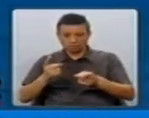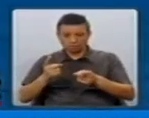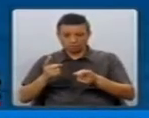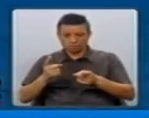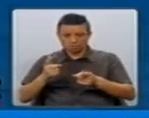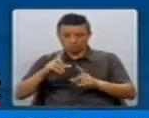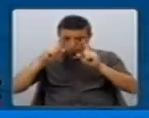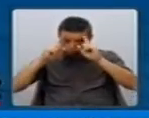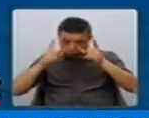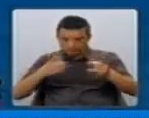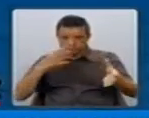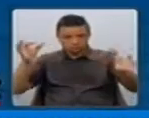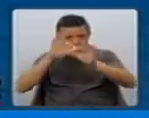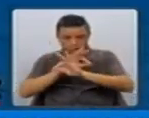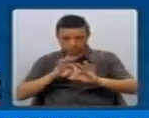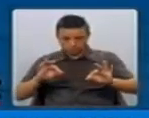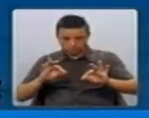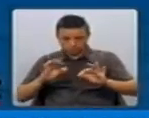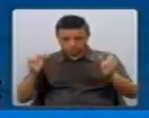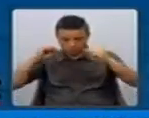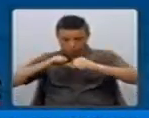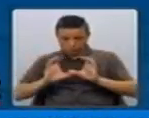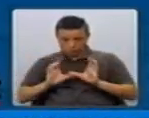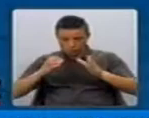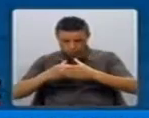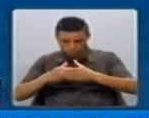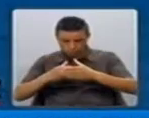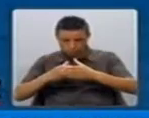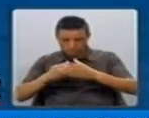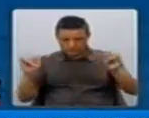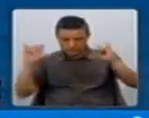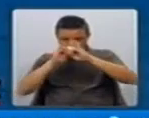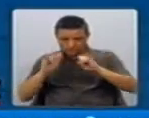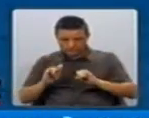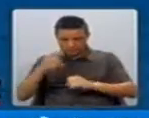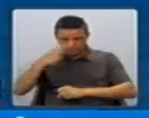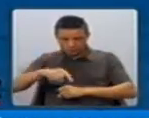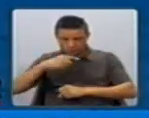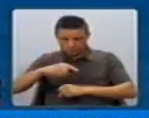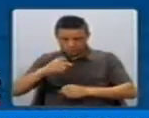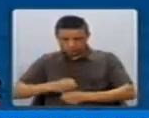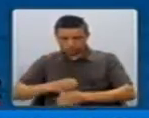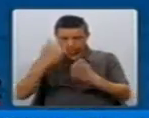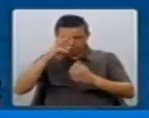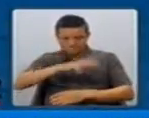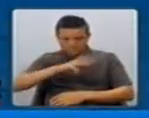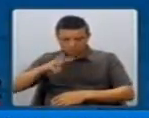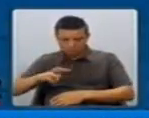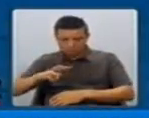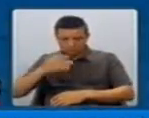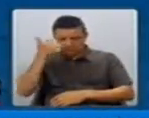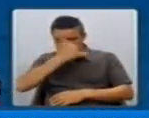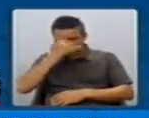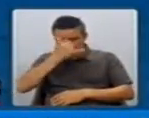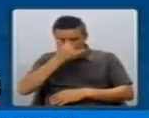uma surpresa extraordinária. De acordo com este grupo internacional de astrónomos, apenas uma em vários milhares de simulações